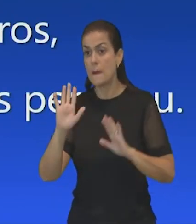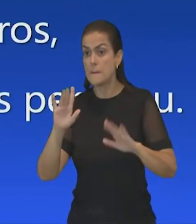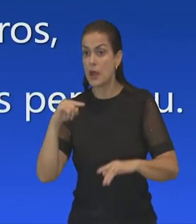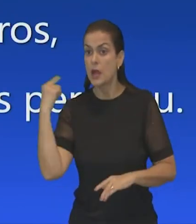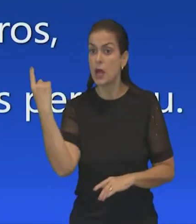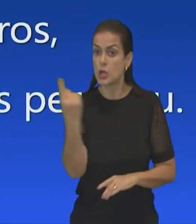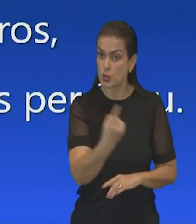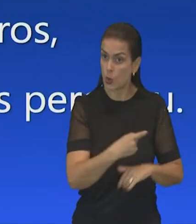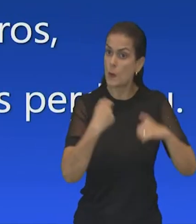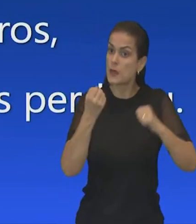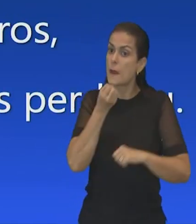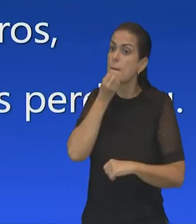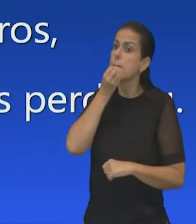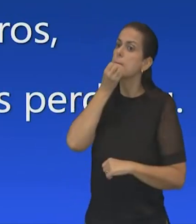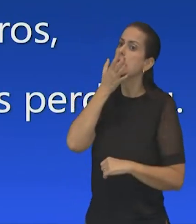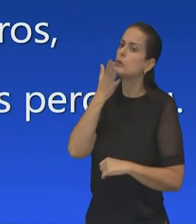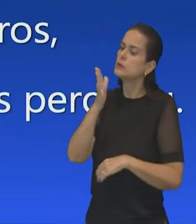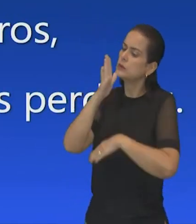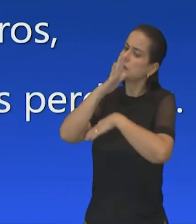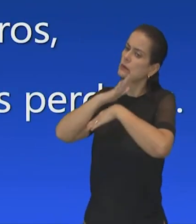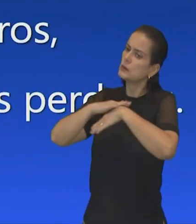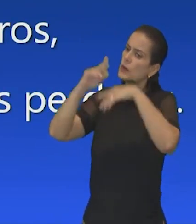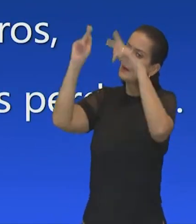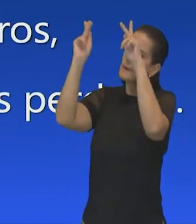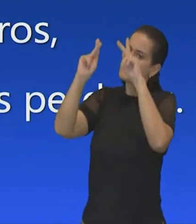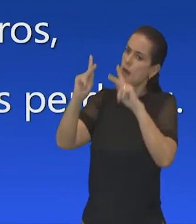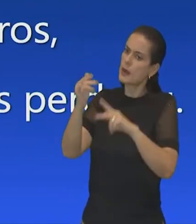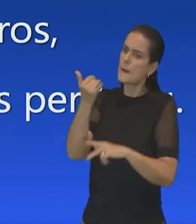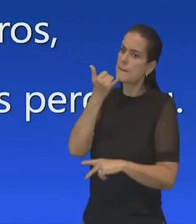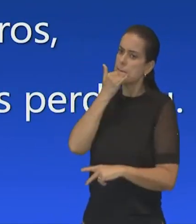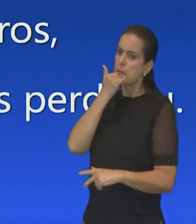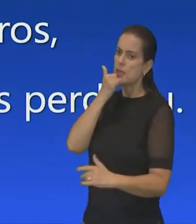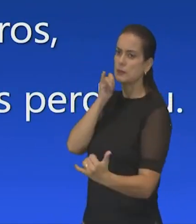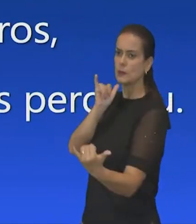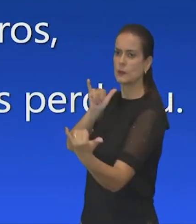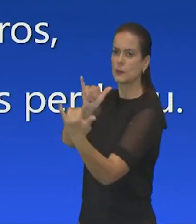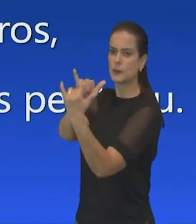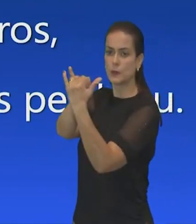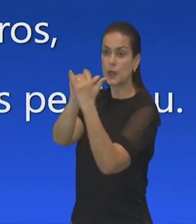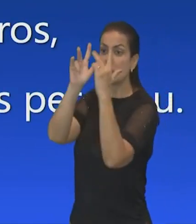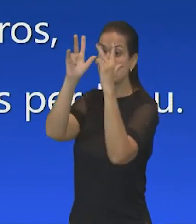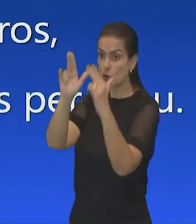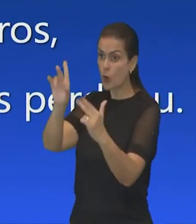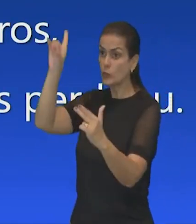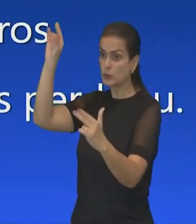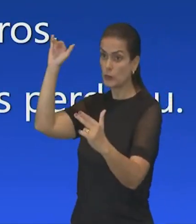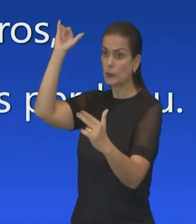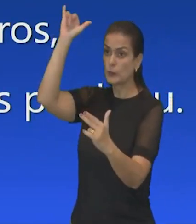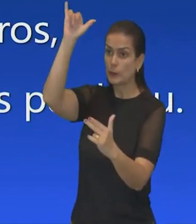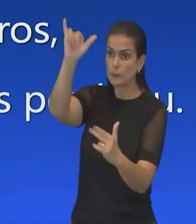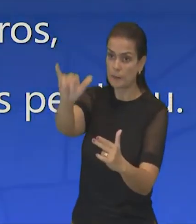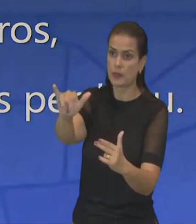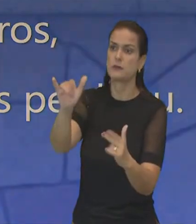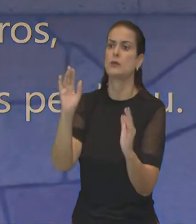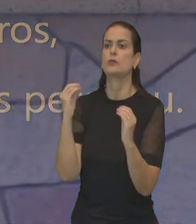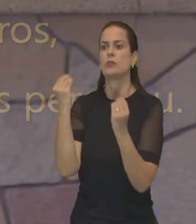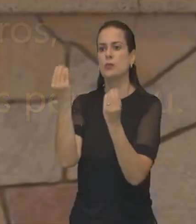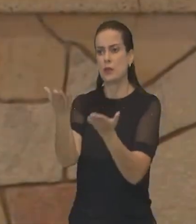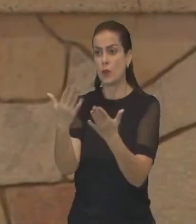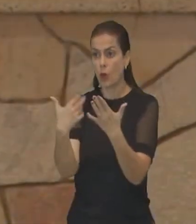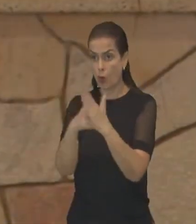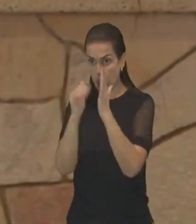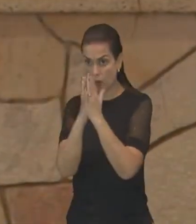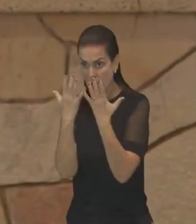outros benignos, compassivos, perdoando-vos uns aos outros, como também Deus em Cristo vos perdoou.